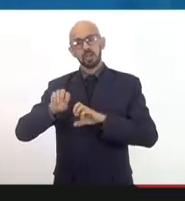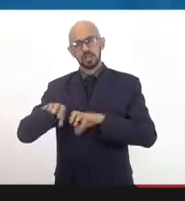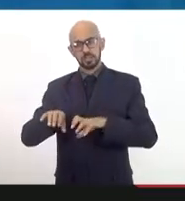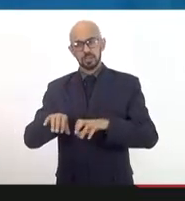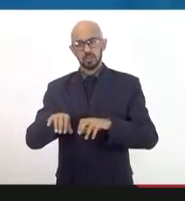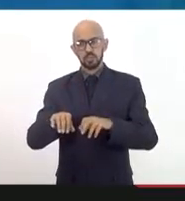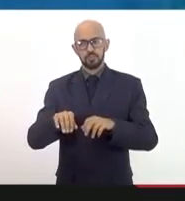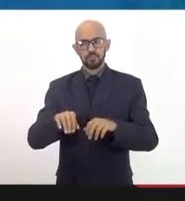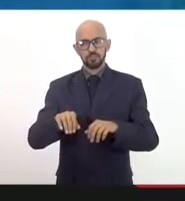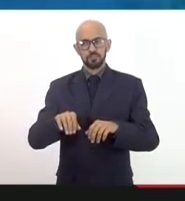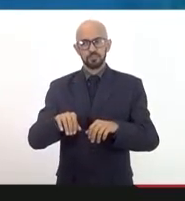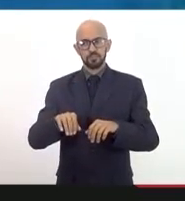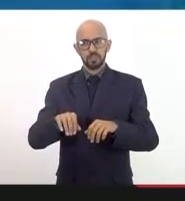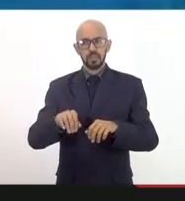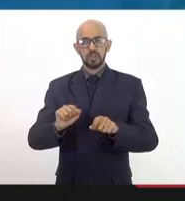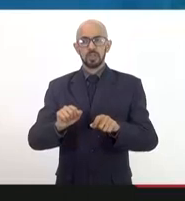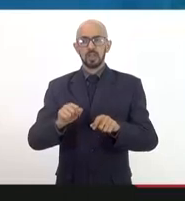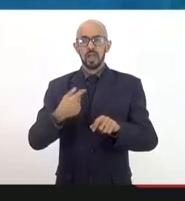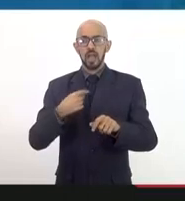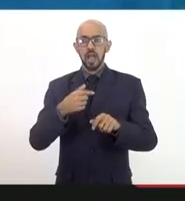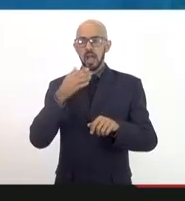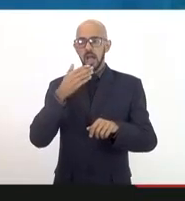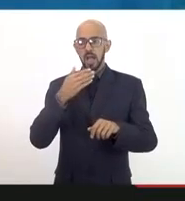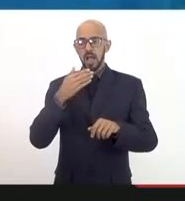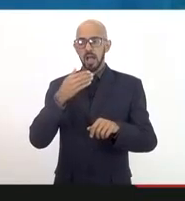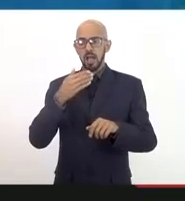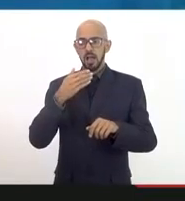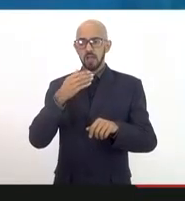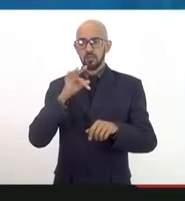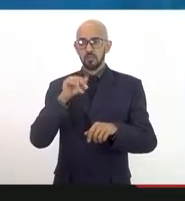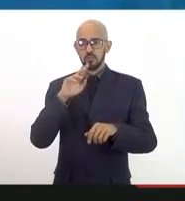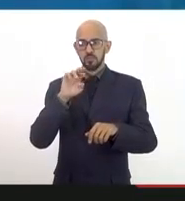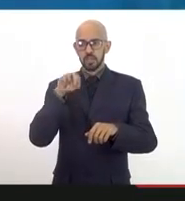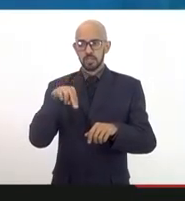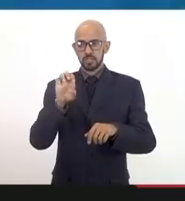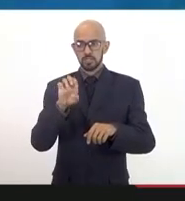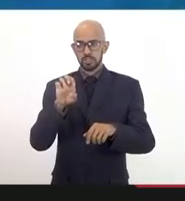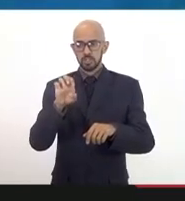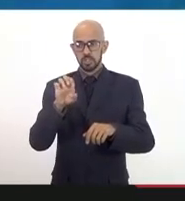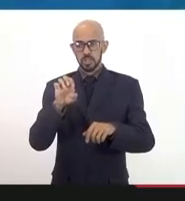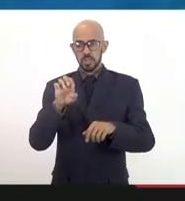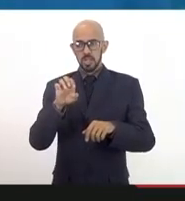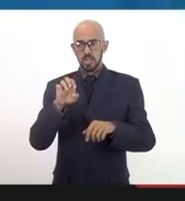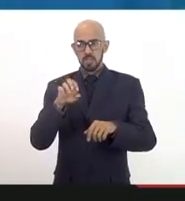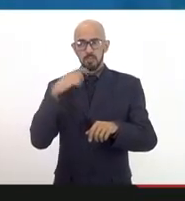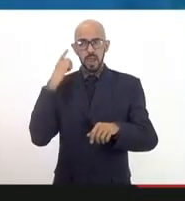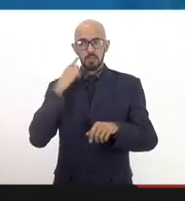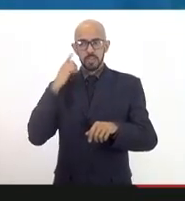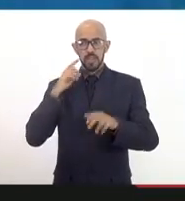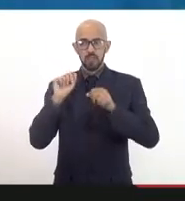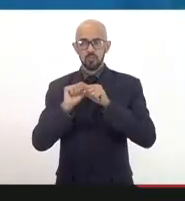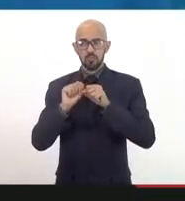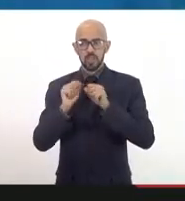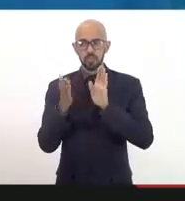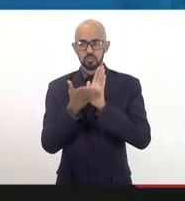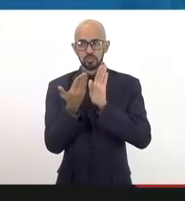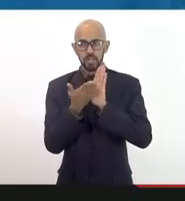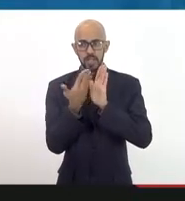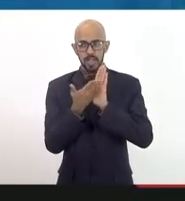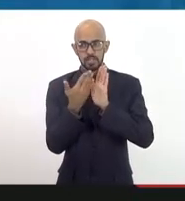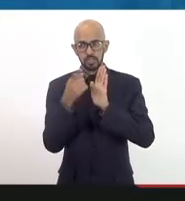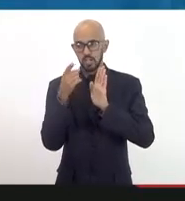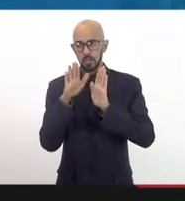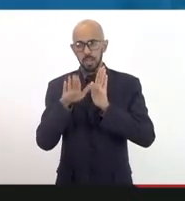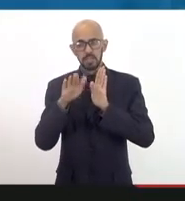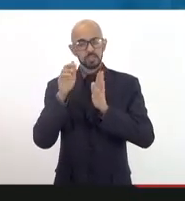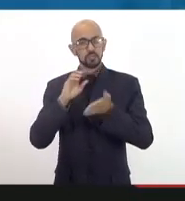vocês, que a Frente Parlamentar fez essa cartilha, que está pronta para distribuir, e não conseguimos interesse da Secretaria de